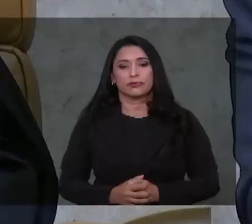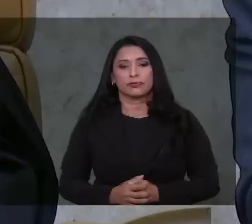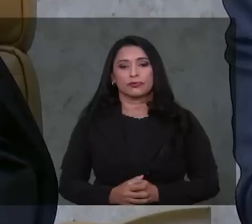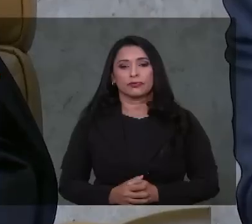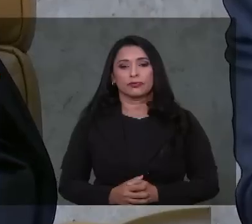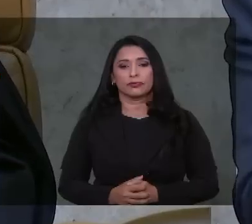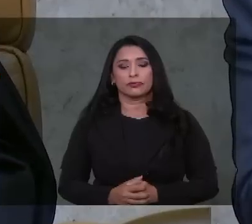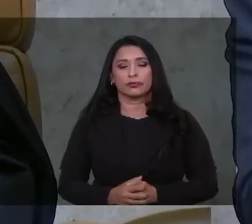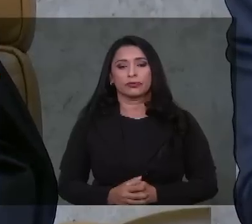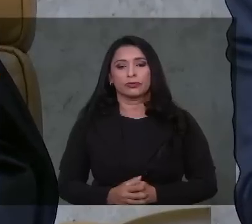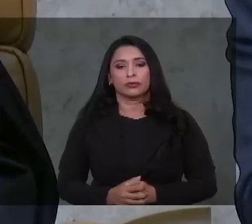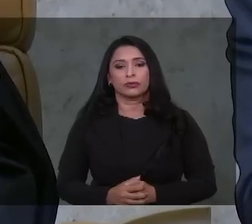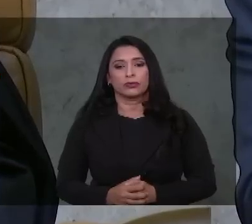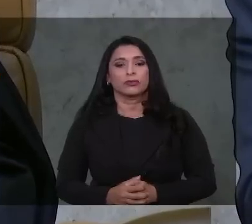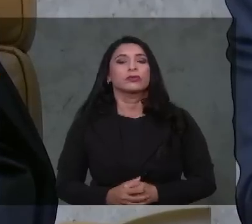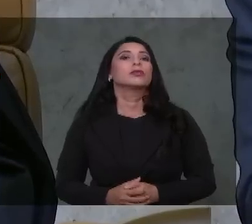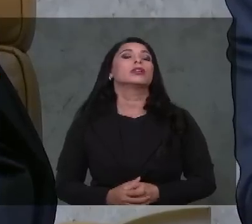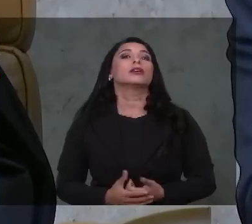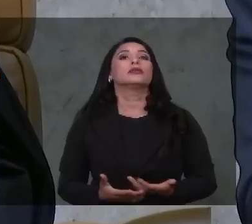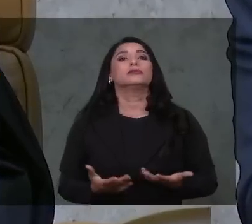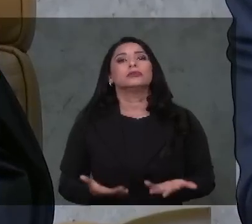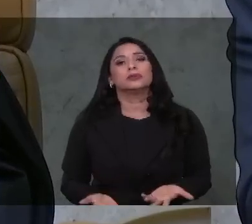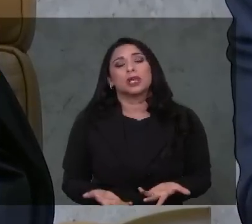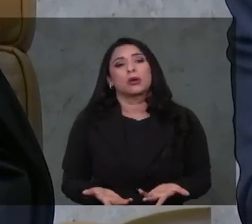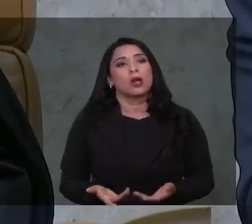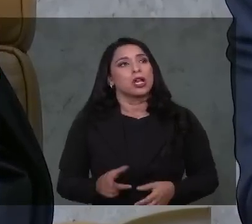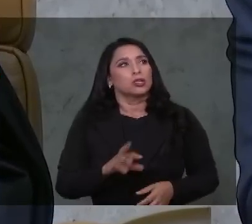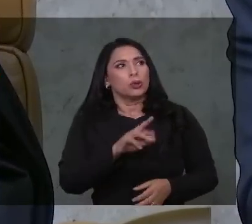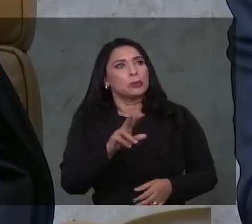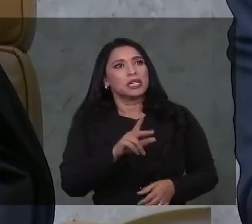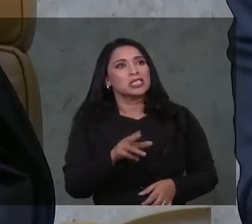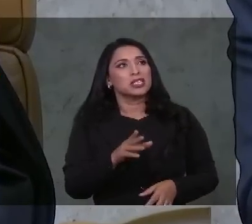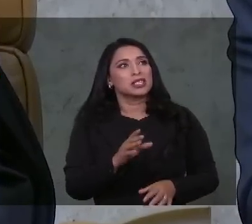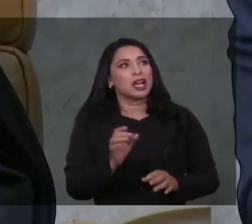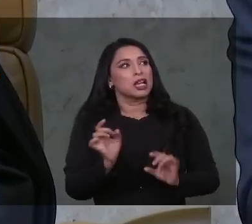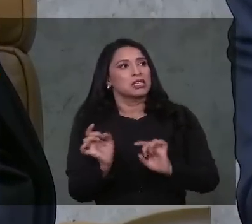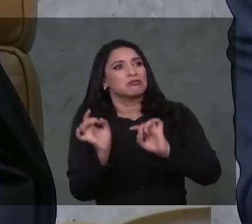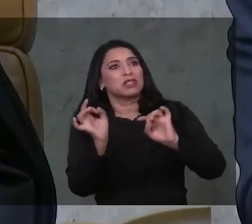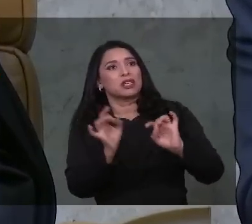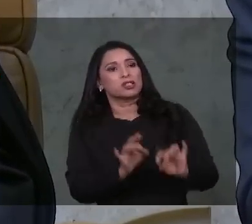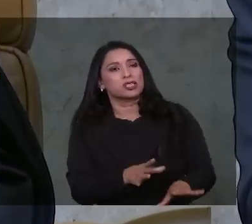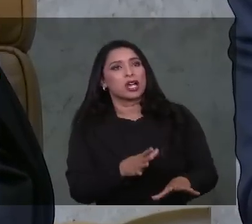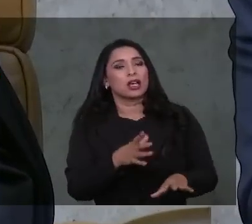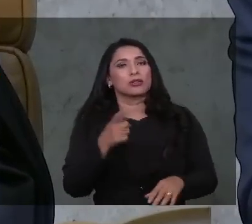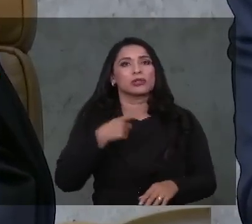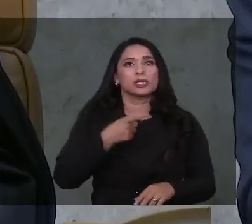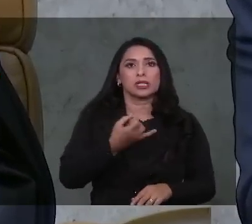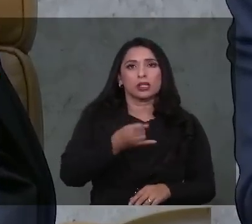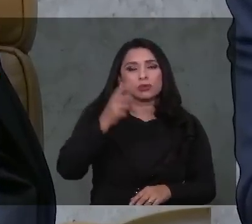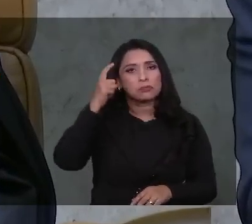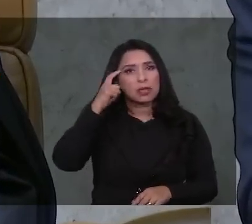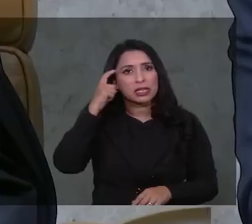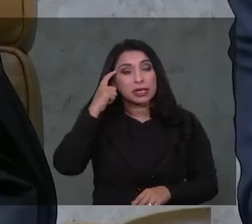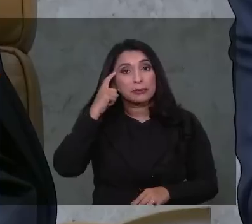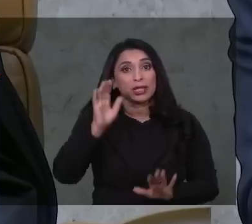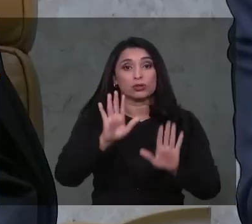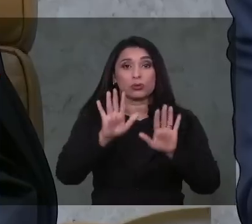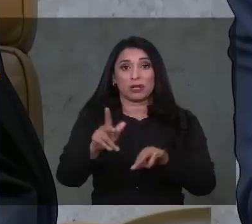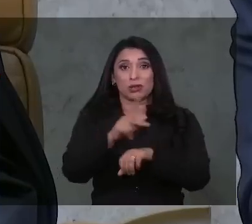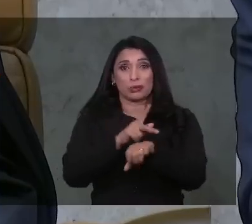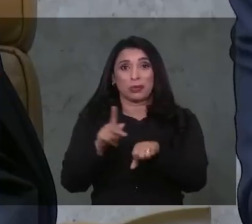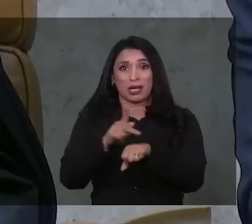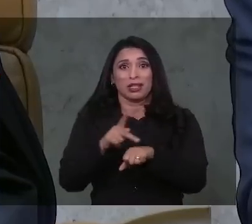Sem que ninguém precise abrir mão de qualquer convicção, é preciso que o país se aglutine em torno de